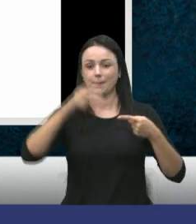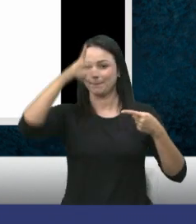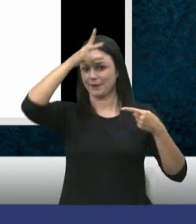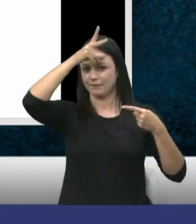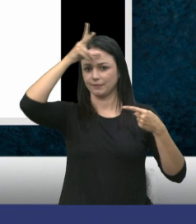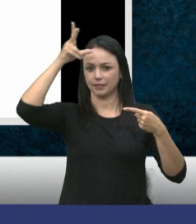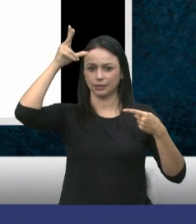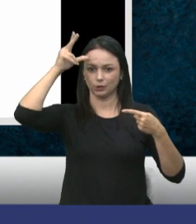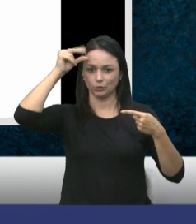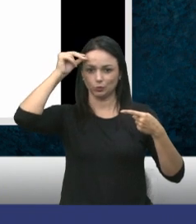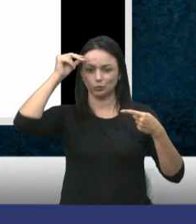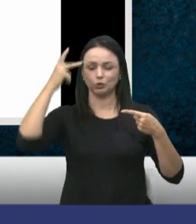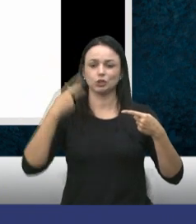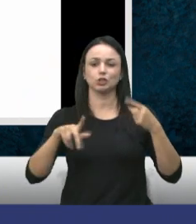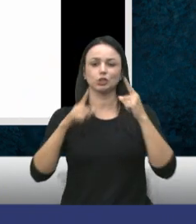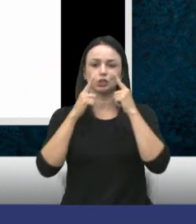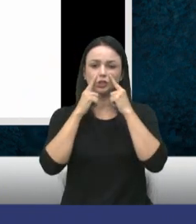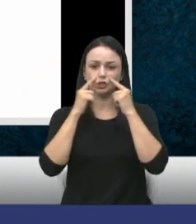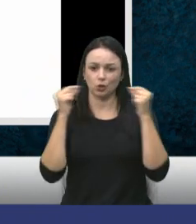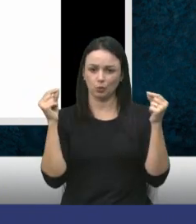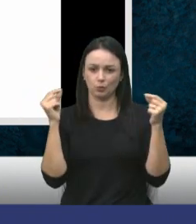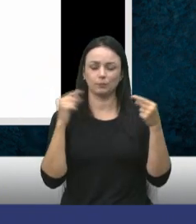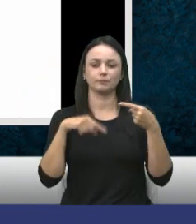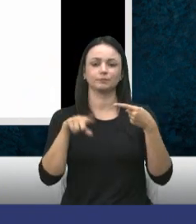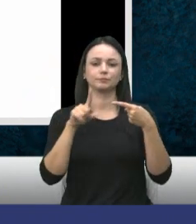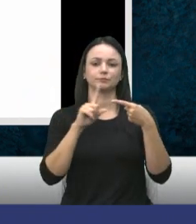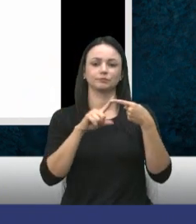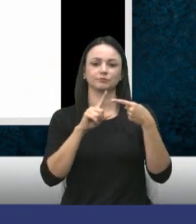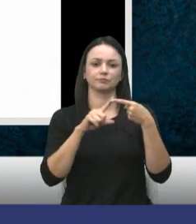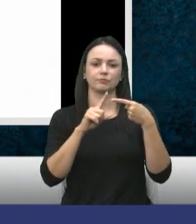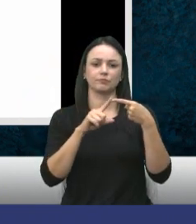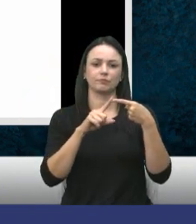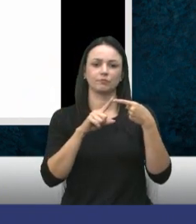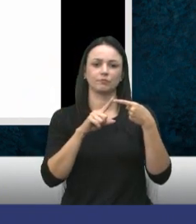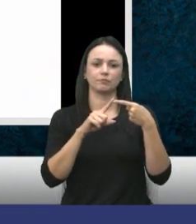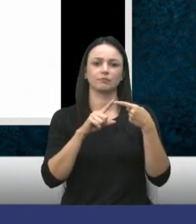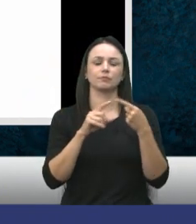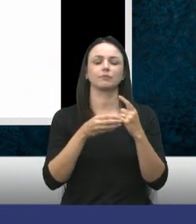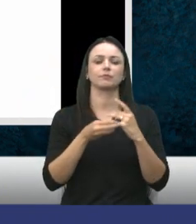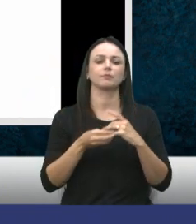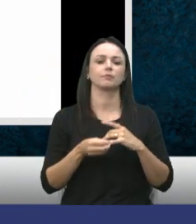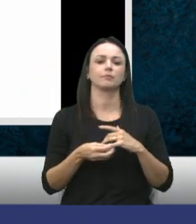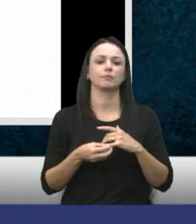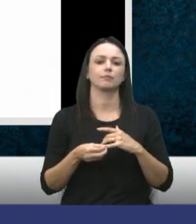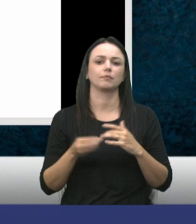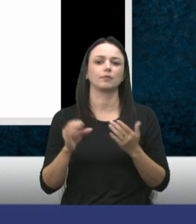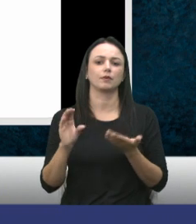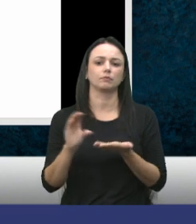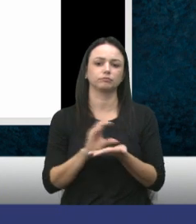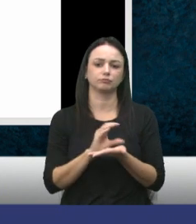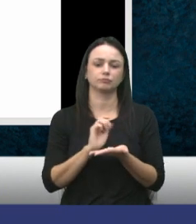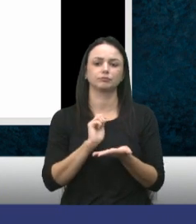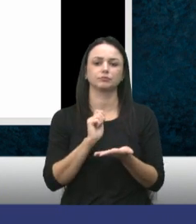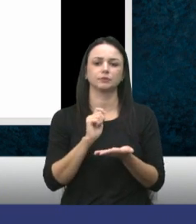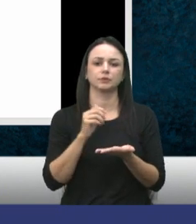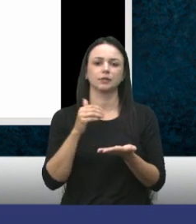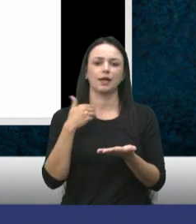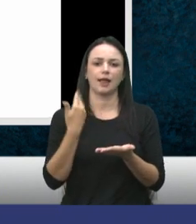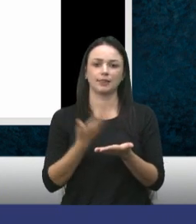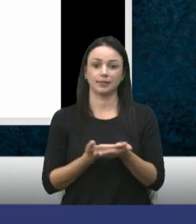Prefeitura Municipal de Jaú as receitas realizadas até o presente momento